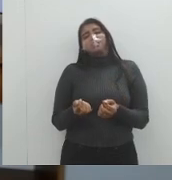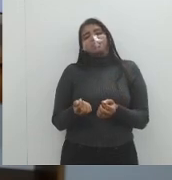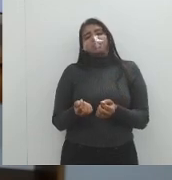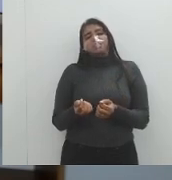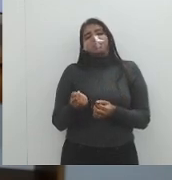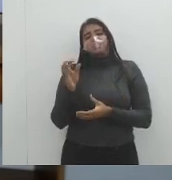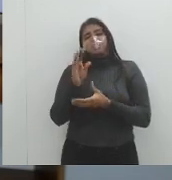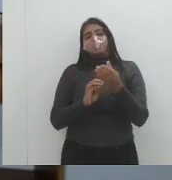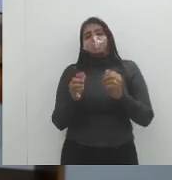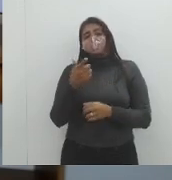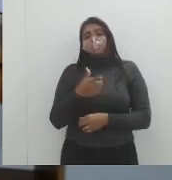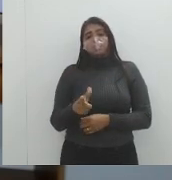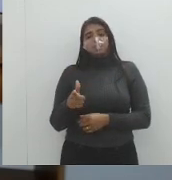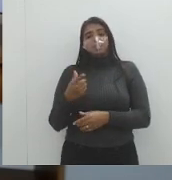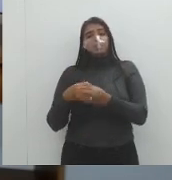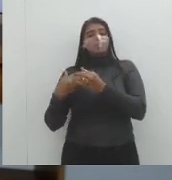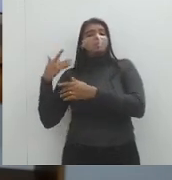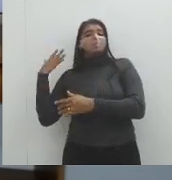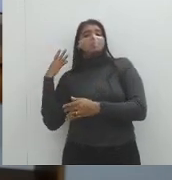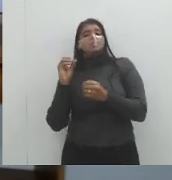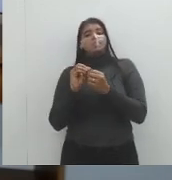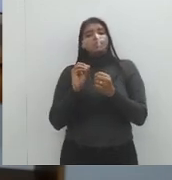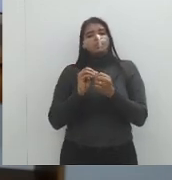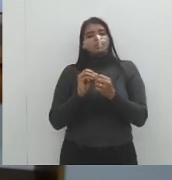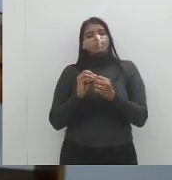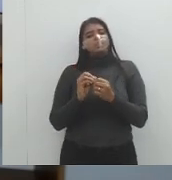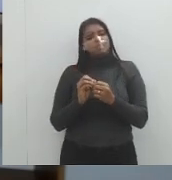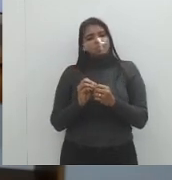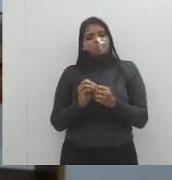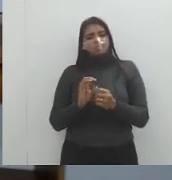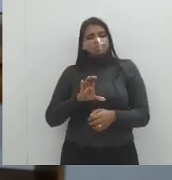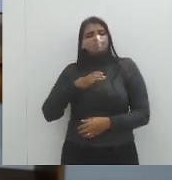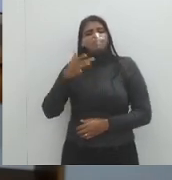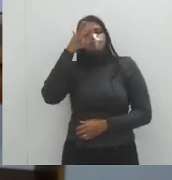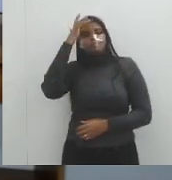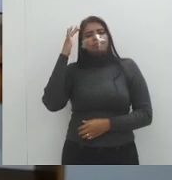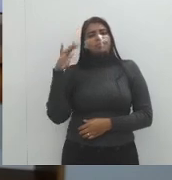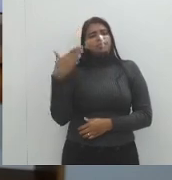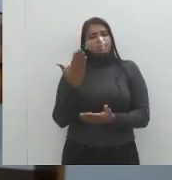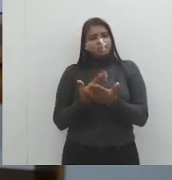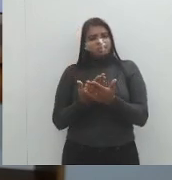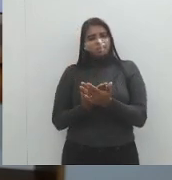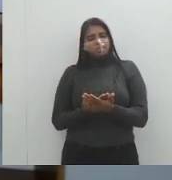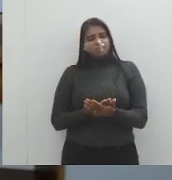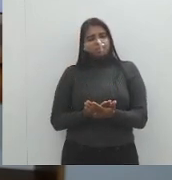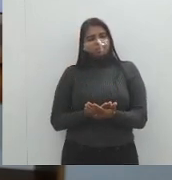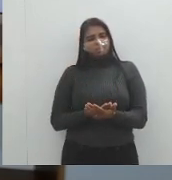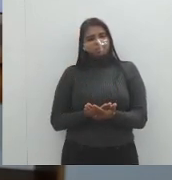gerações fizeram. Então, criatividade, se empenhe nessa tarefa aí e até a próxima aula.